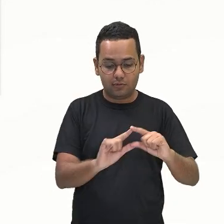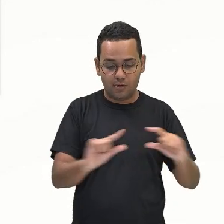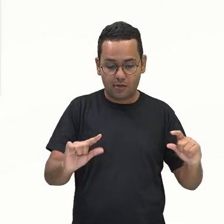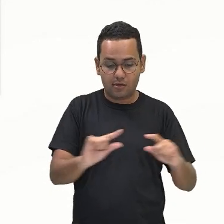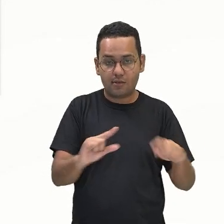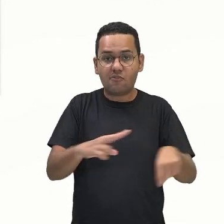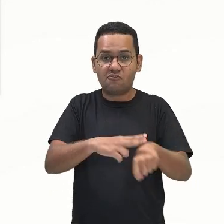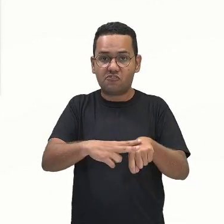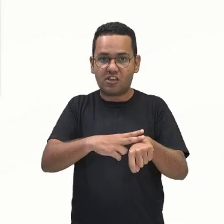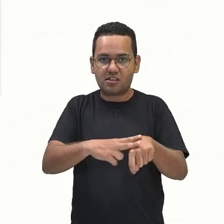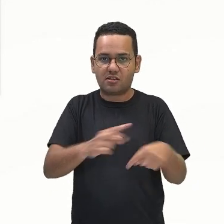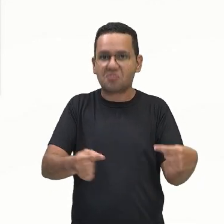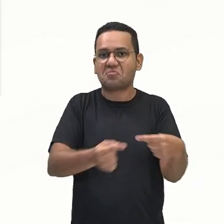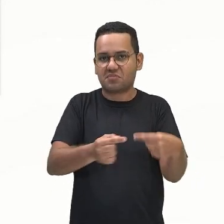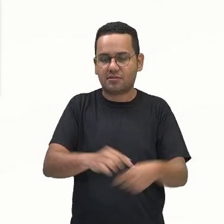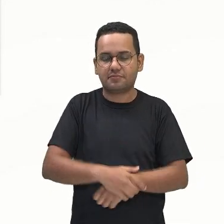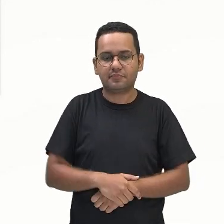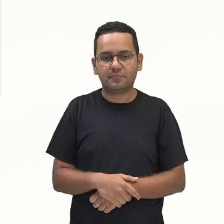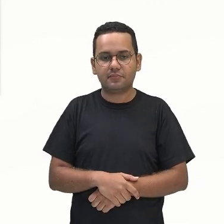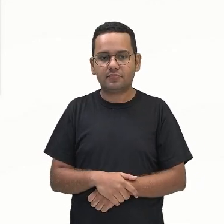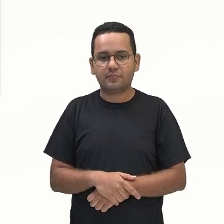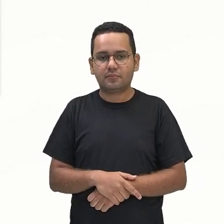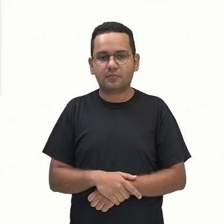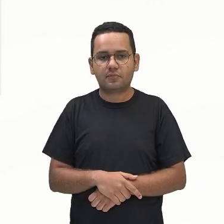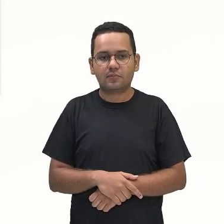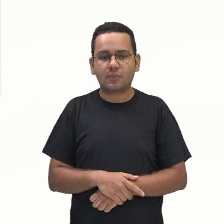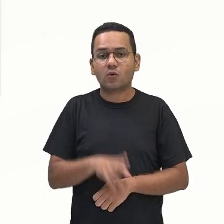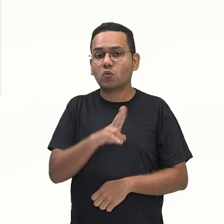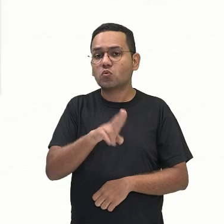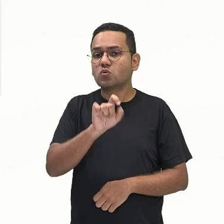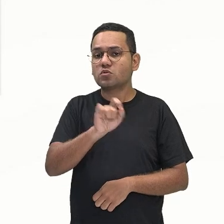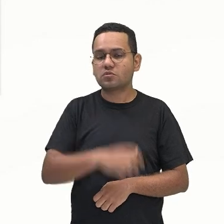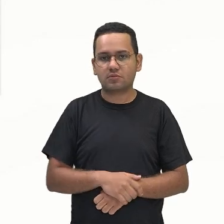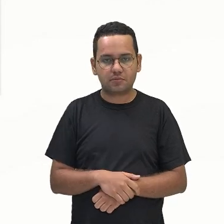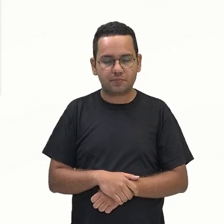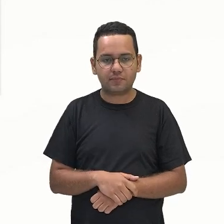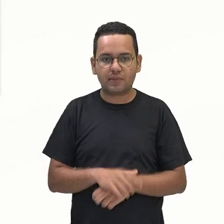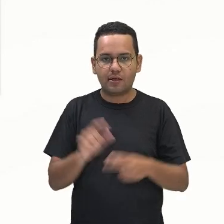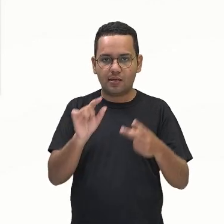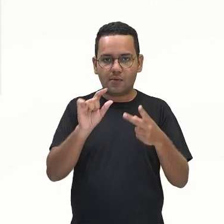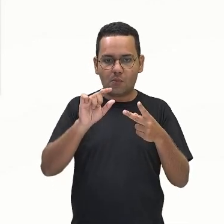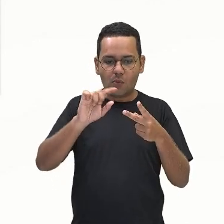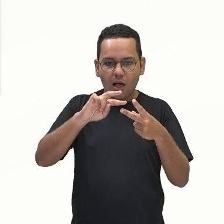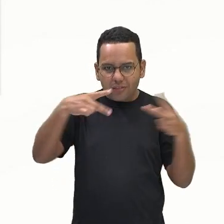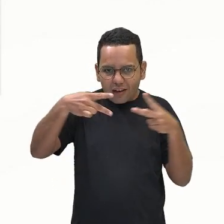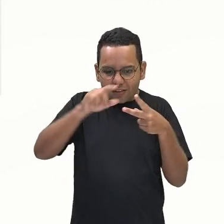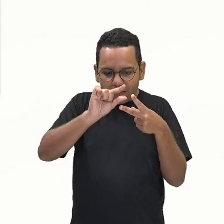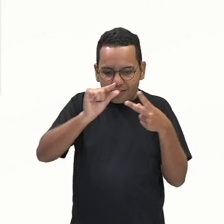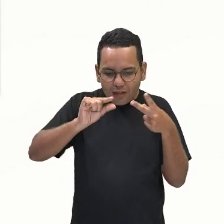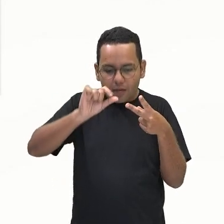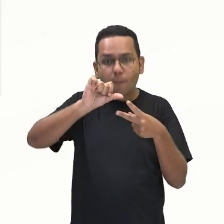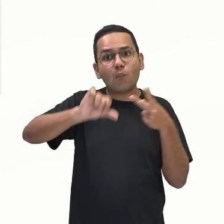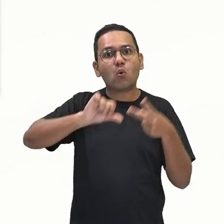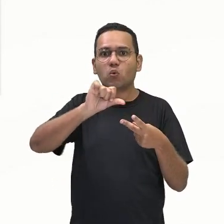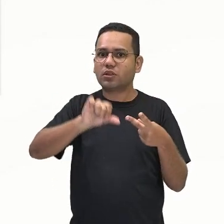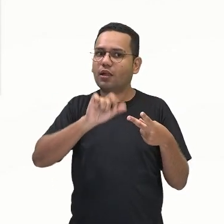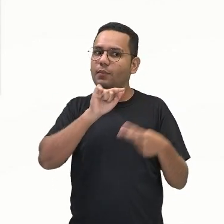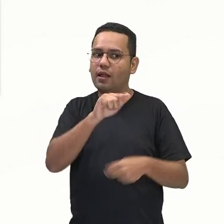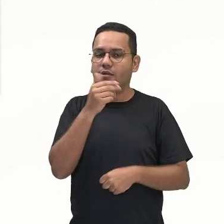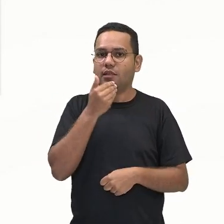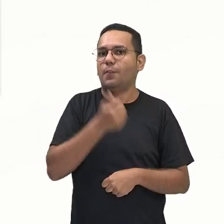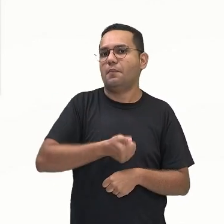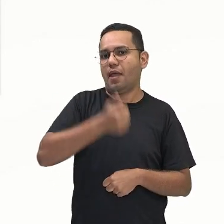transgênico, que utilizou aí, né, um gene modificado para melhorar, para deixar ele com uma